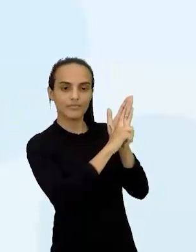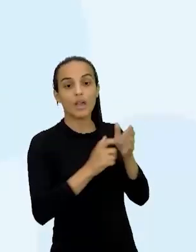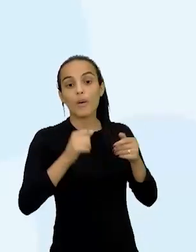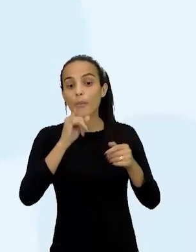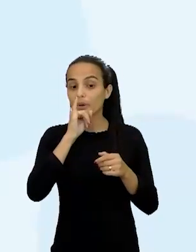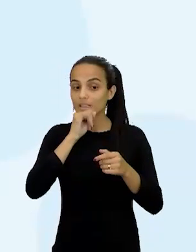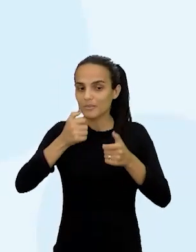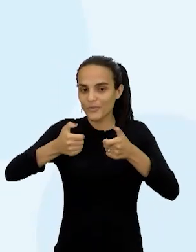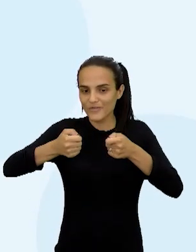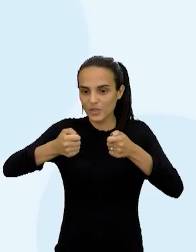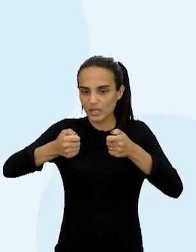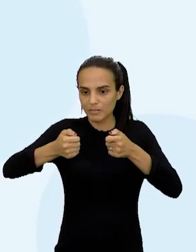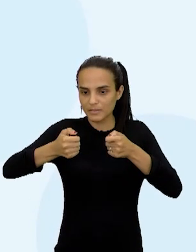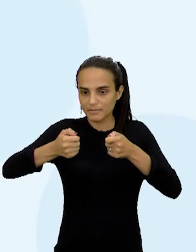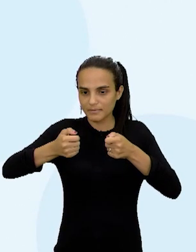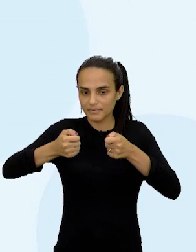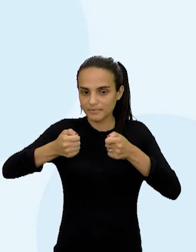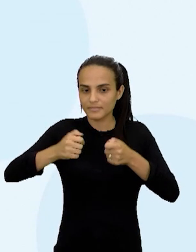videogames e softwares.